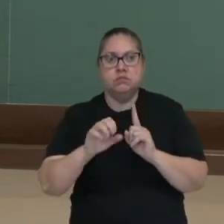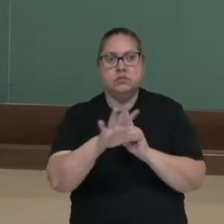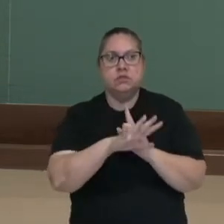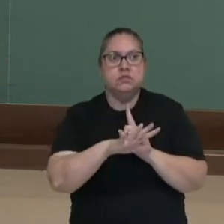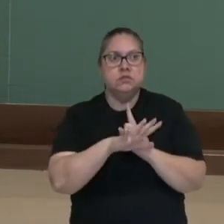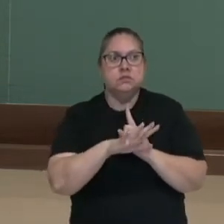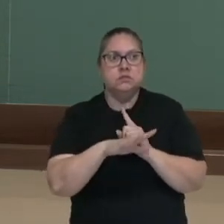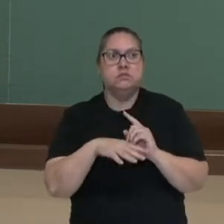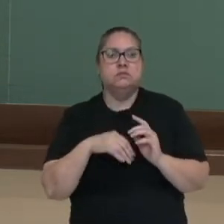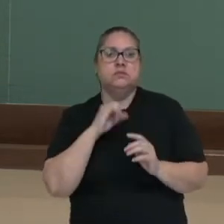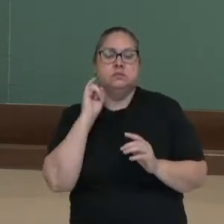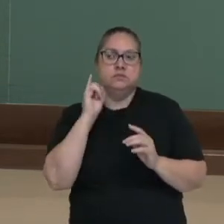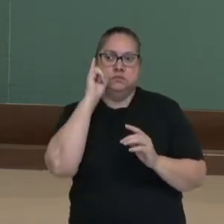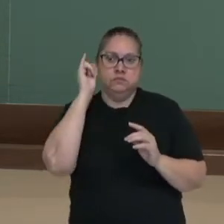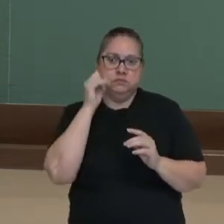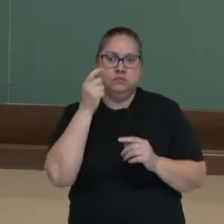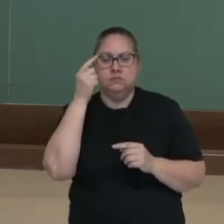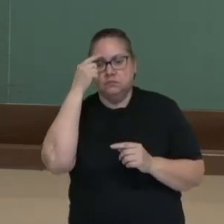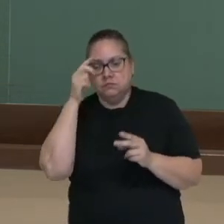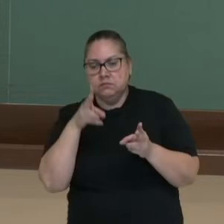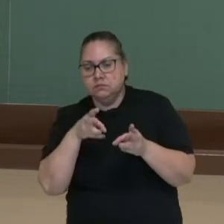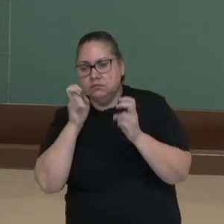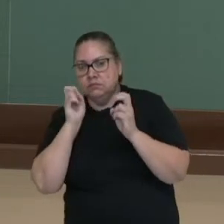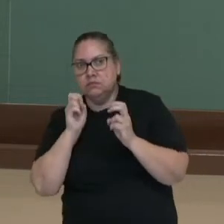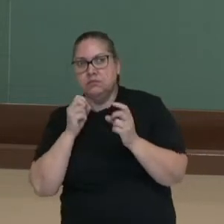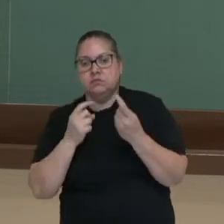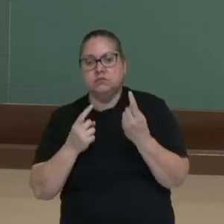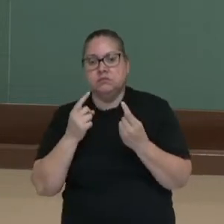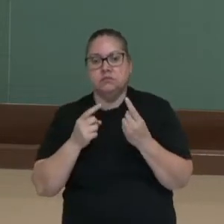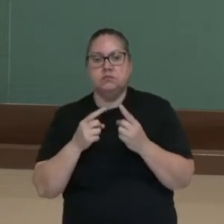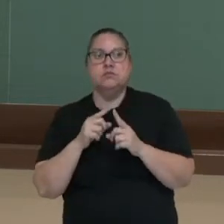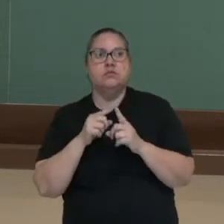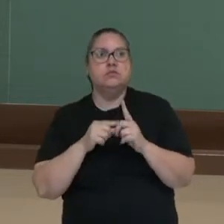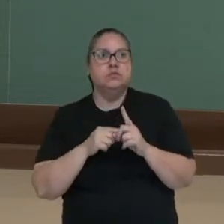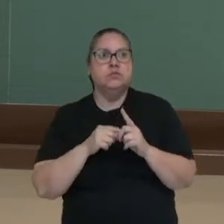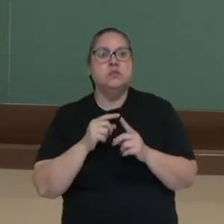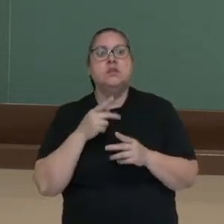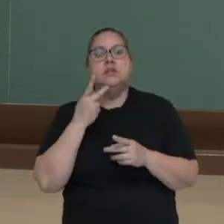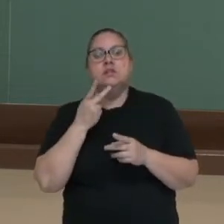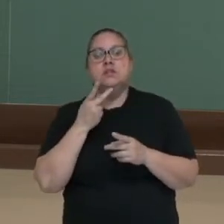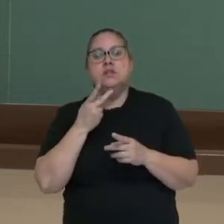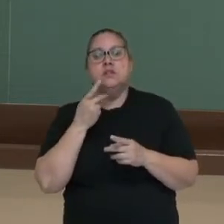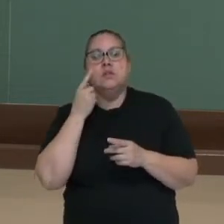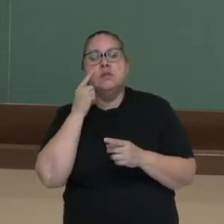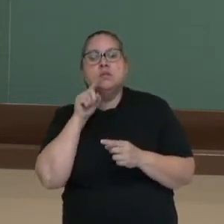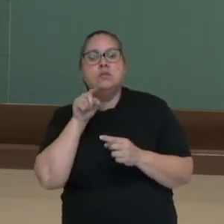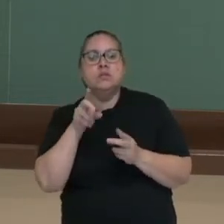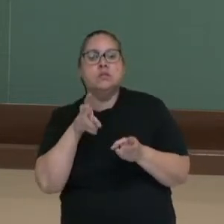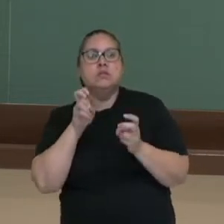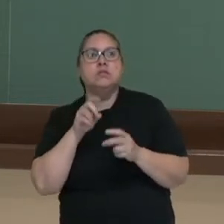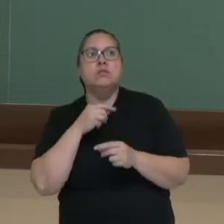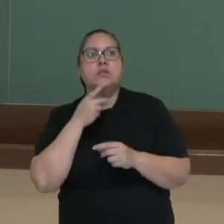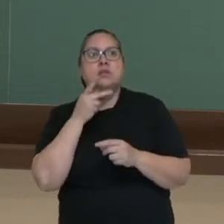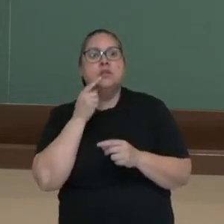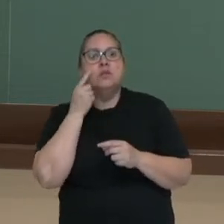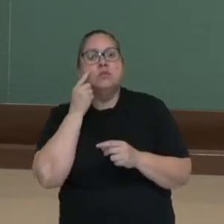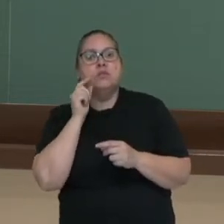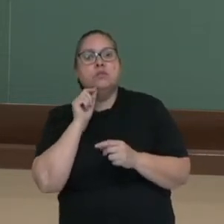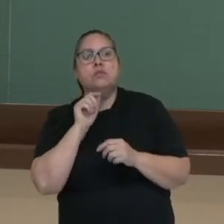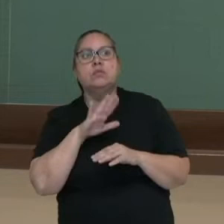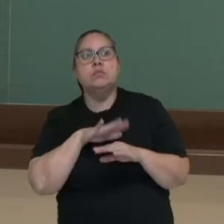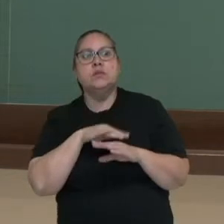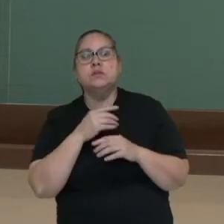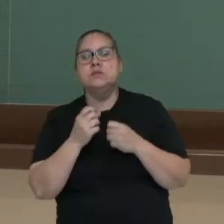Então, a importância da gente identificar essas características. E falando em identificar, vamos verificar